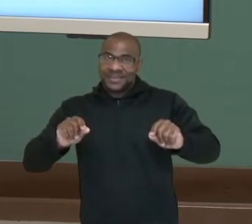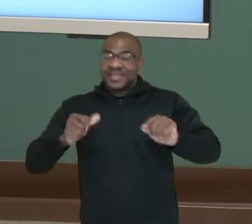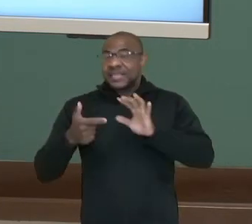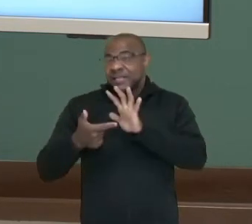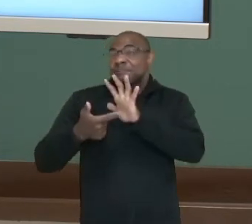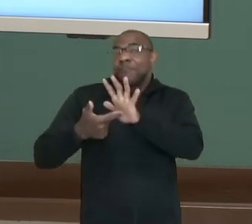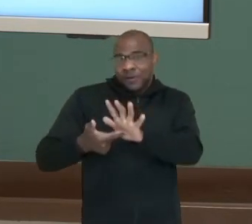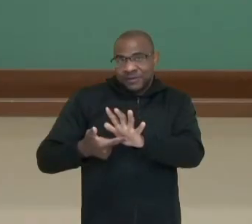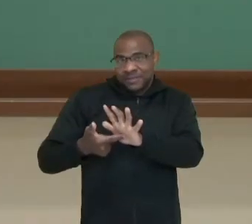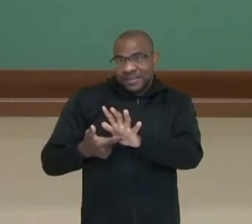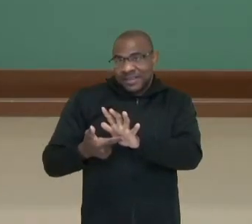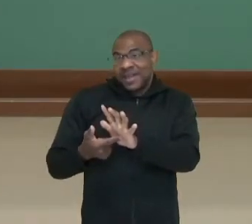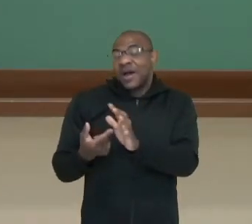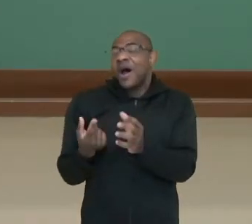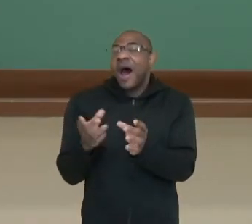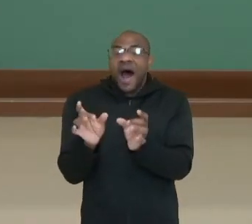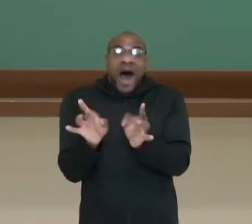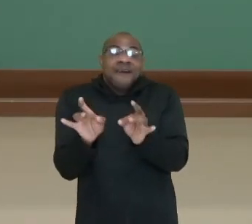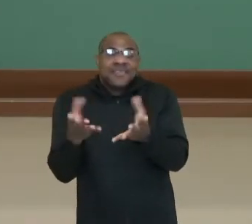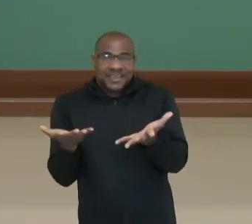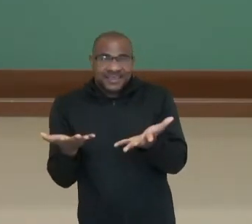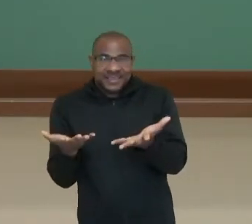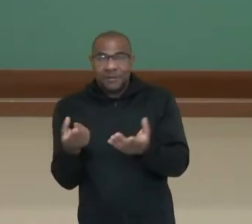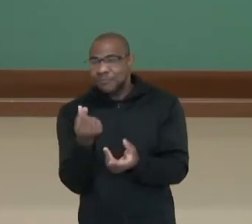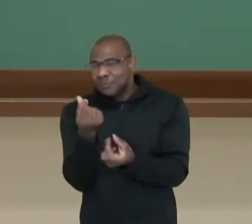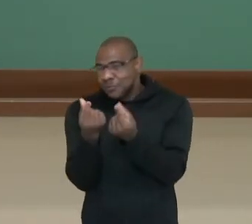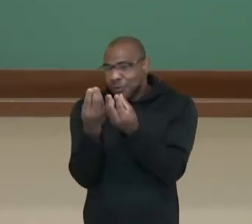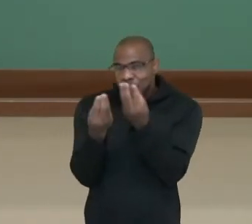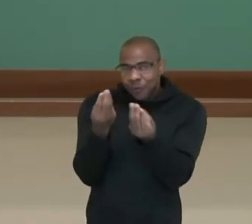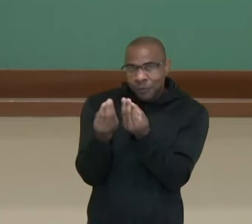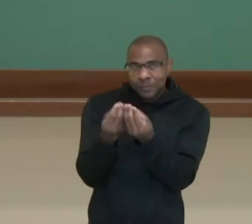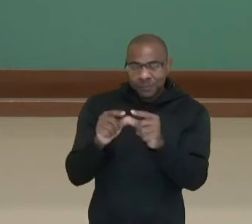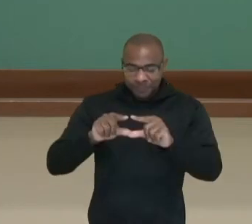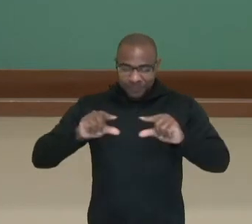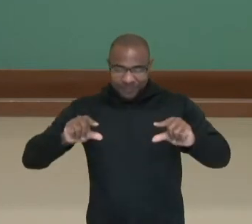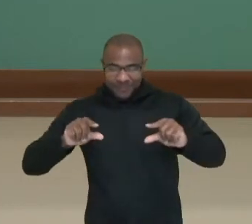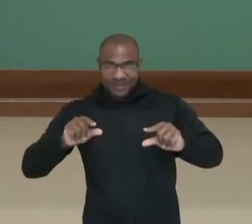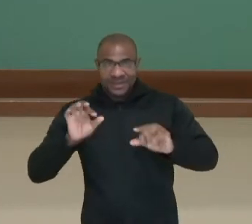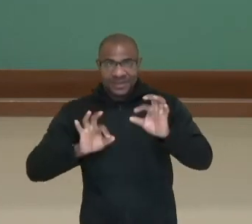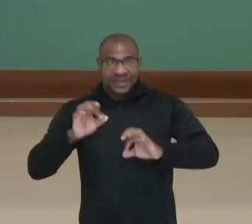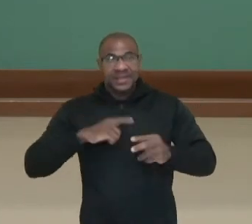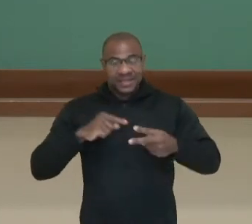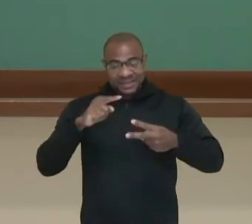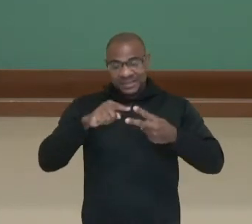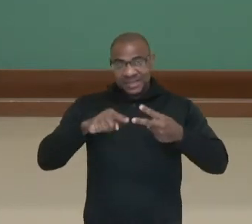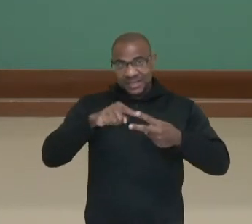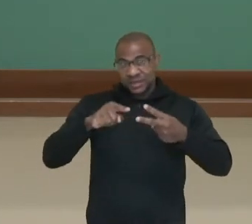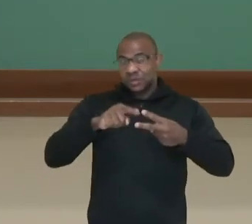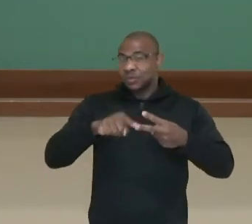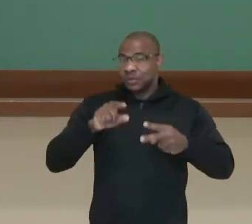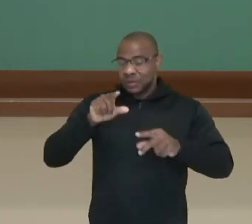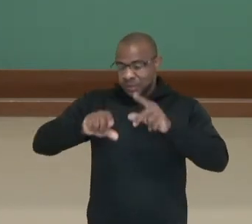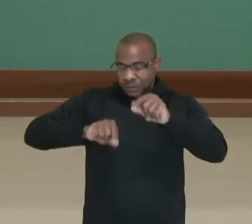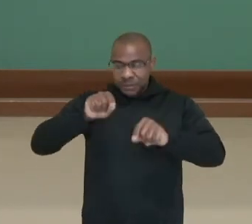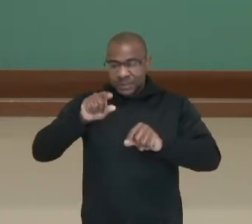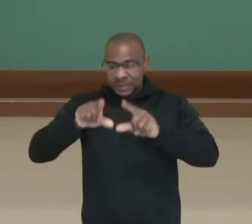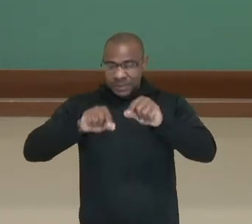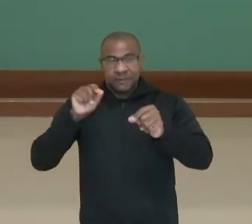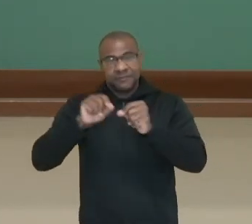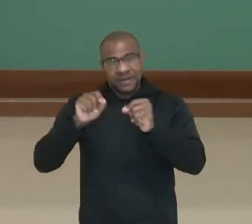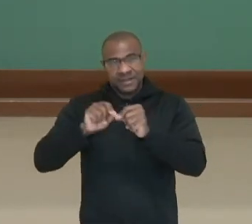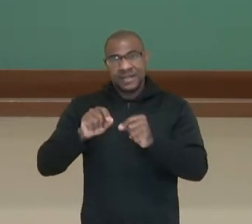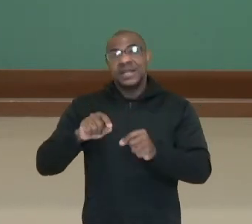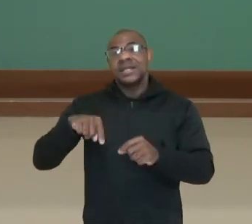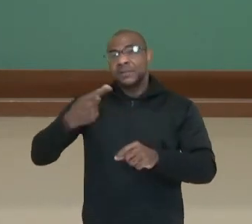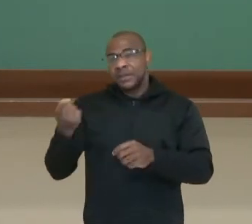C. Então, para esquentar esse exercício 2, essas duas alternativas aí para você responder. E a gente já